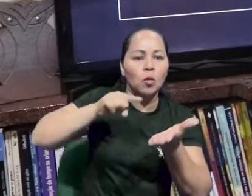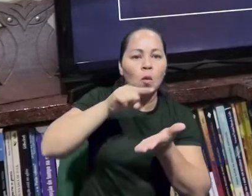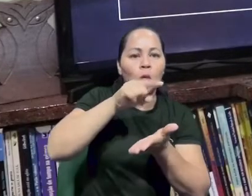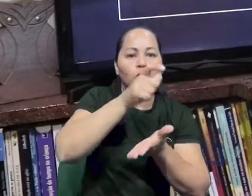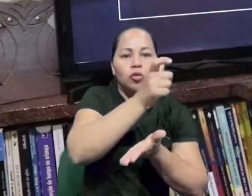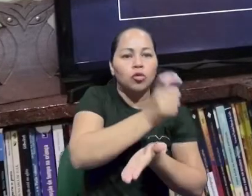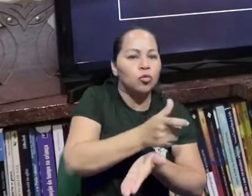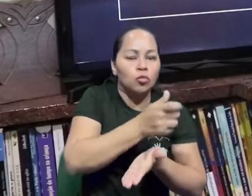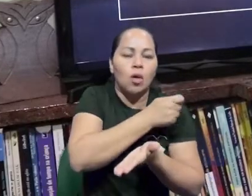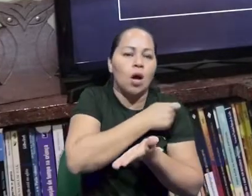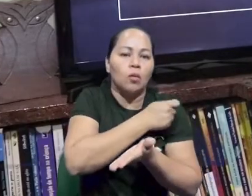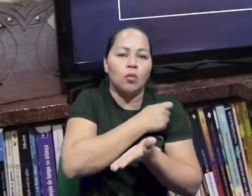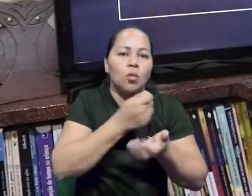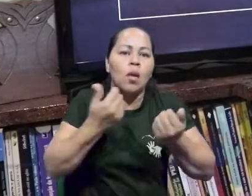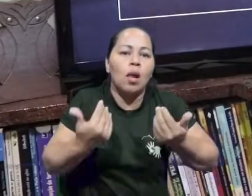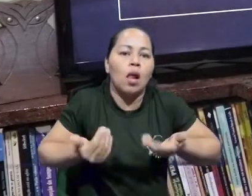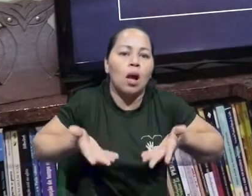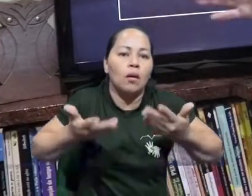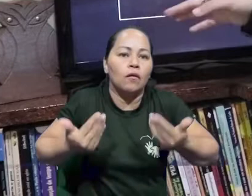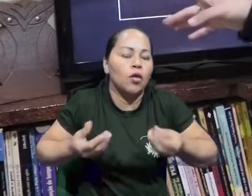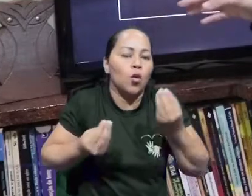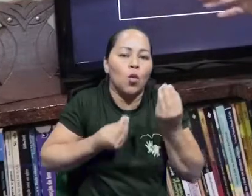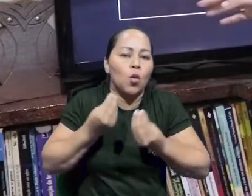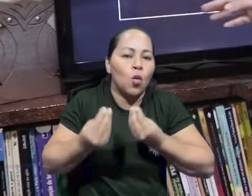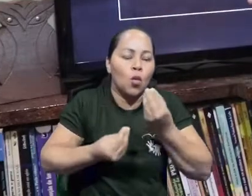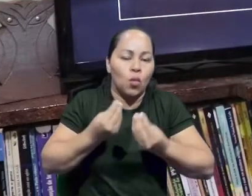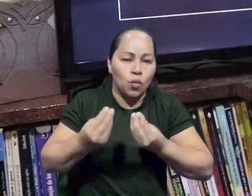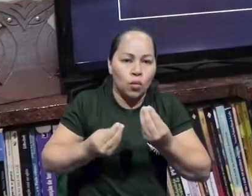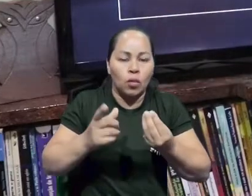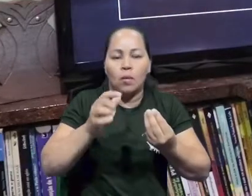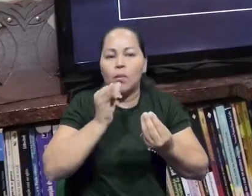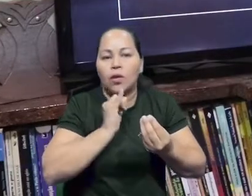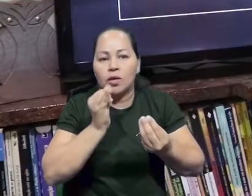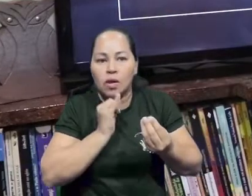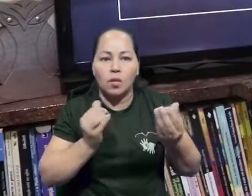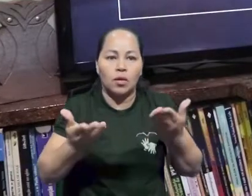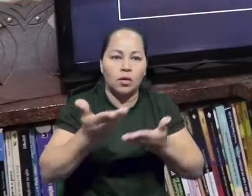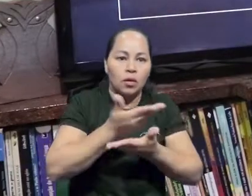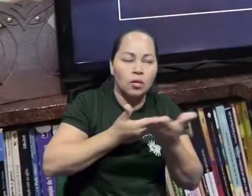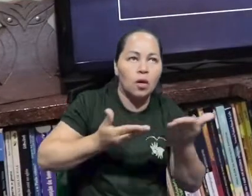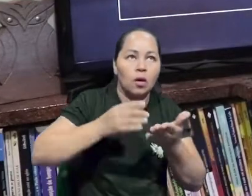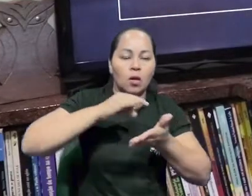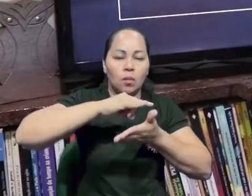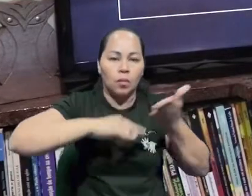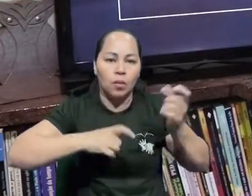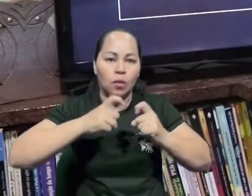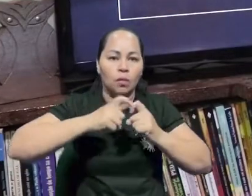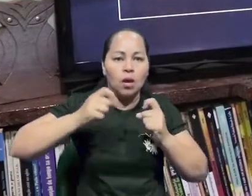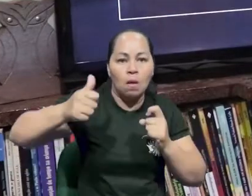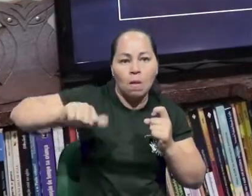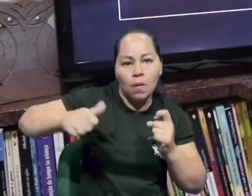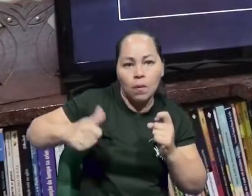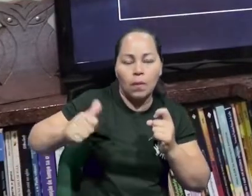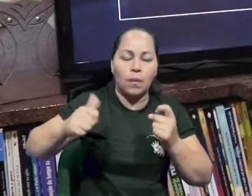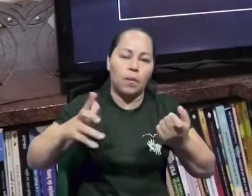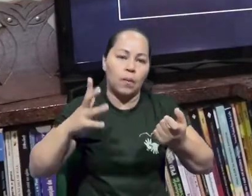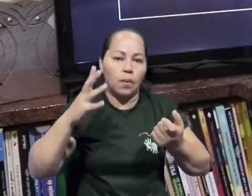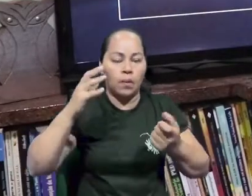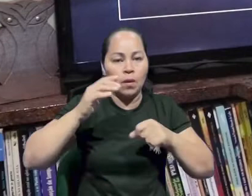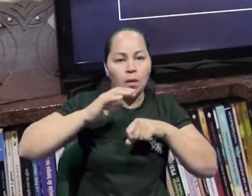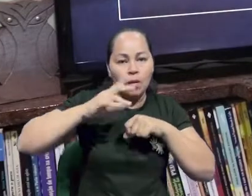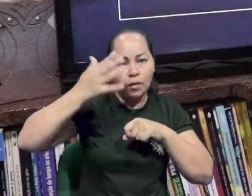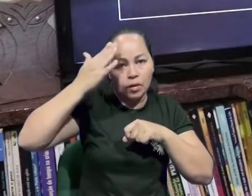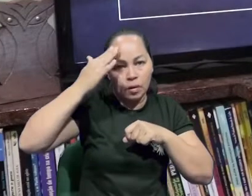de um aluno com deficiência intelectual leve, apresentou defasagem escolar associada ao relatório médico de retardo mental